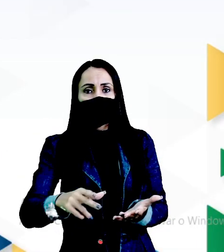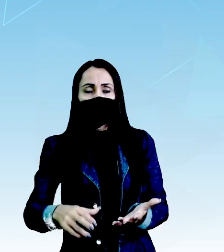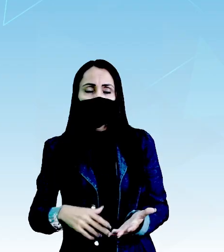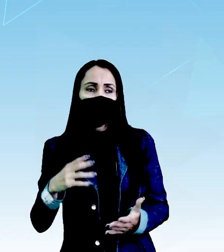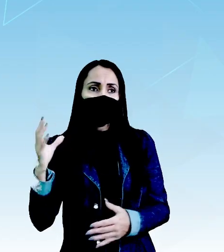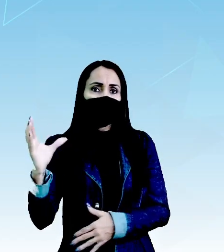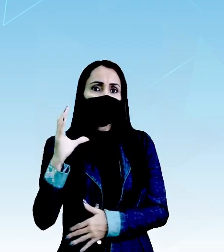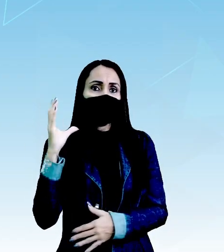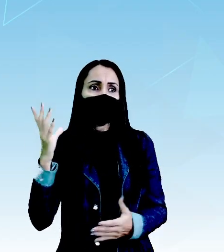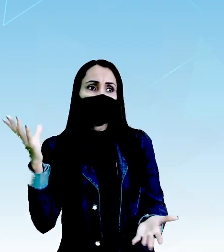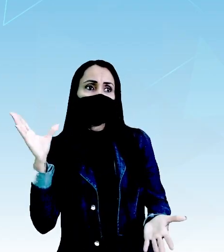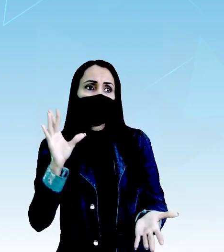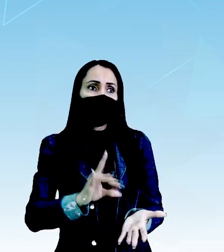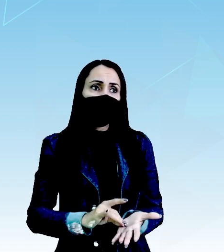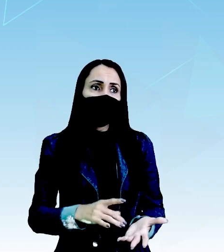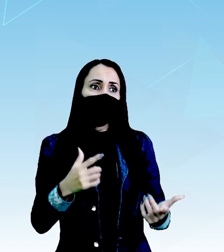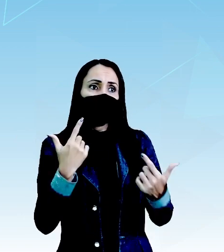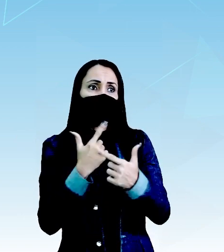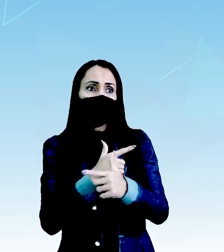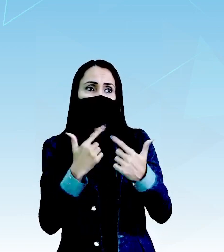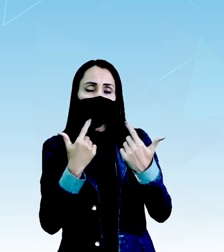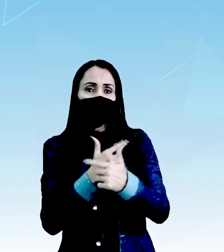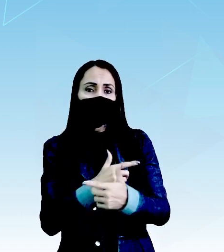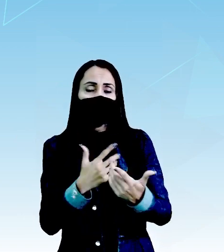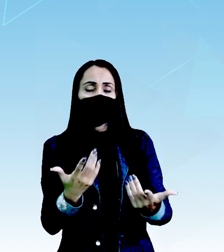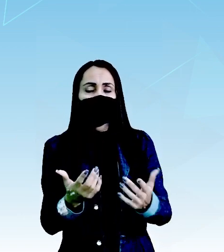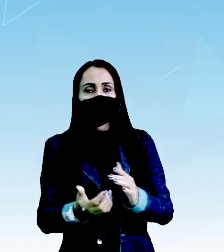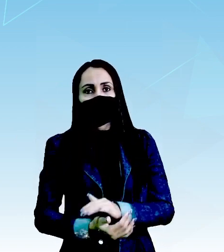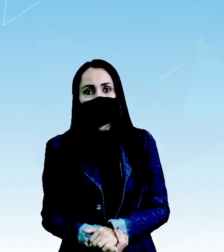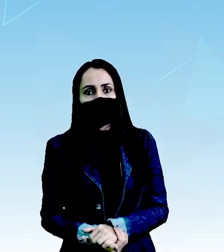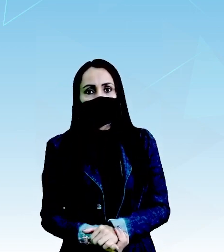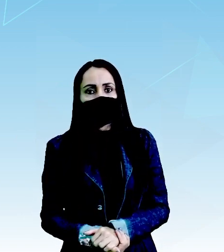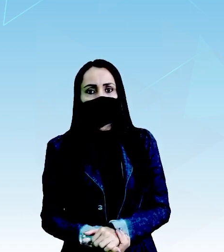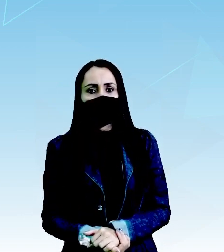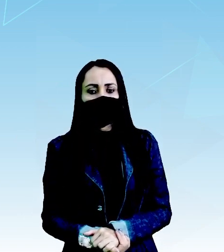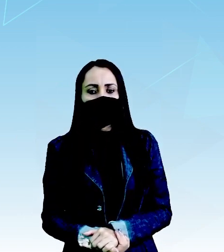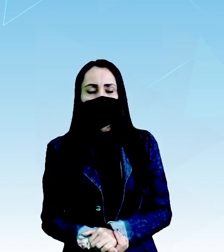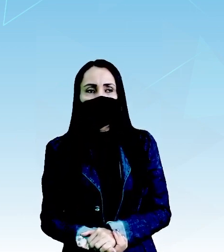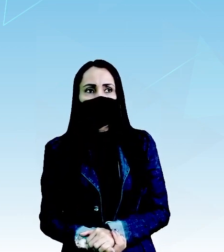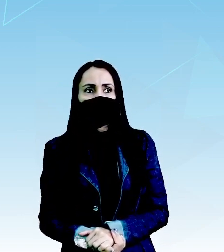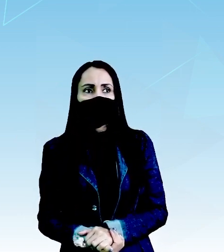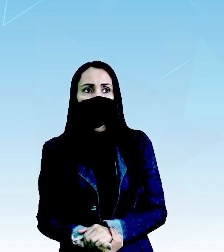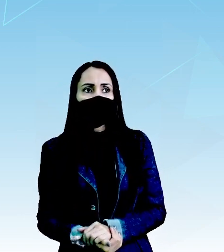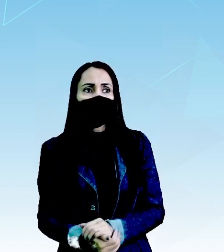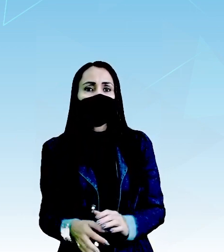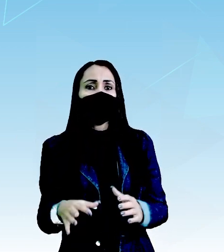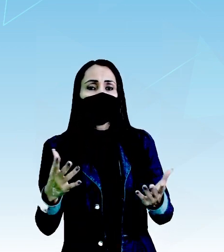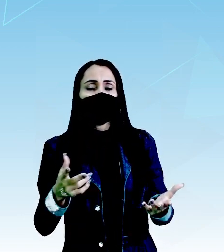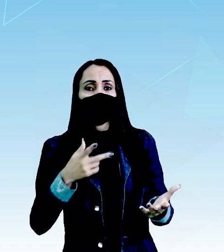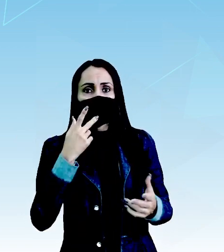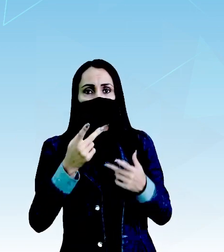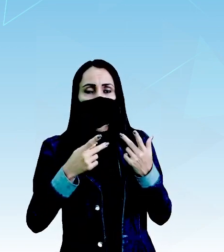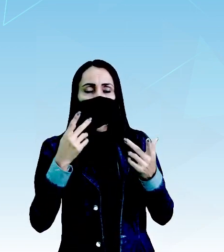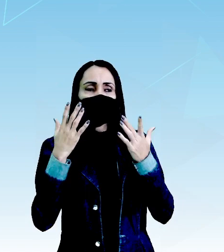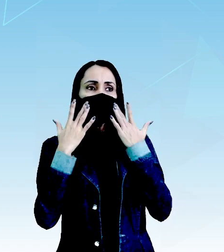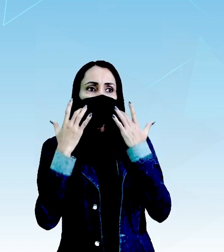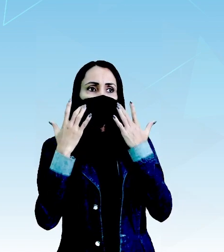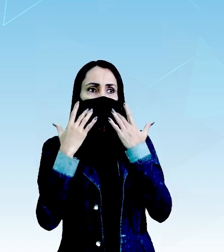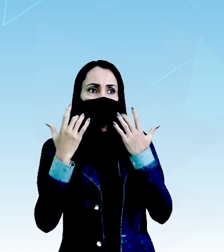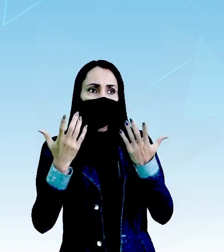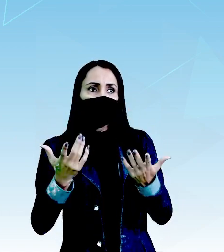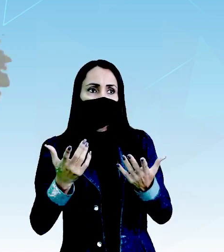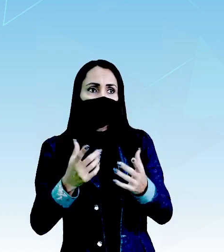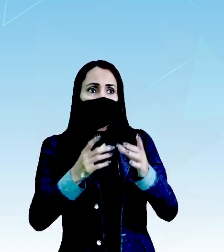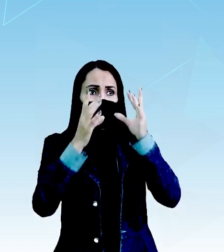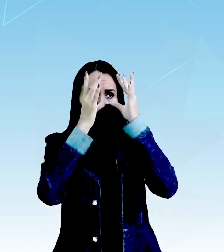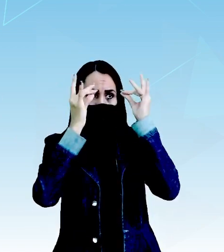é justamente o que? O riso. O riso é o clímax da comédia. Então, quando a gente fala em teatro, o teatro grego